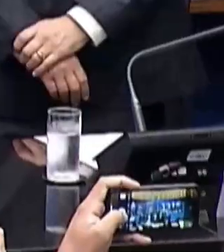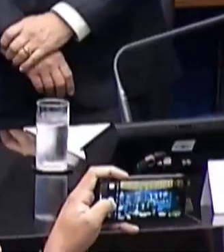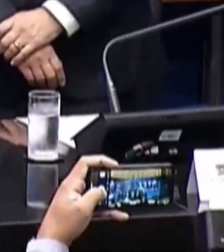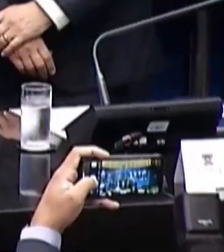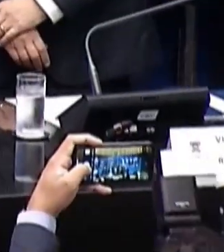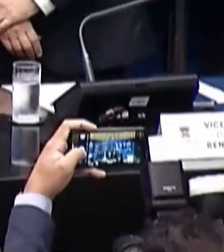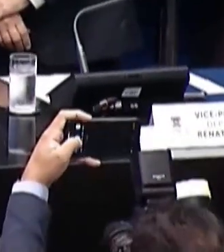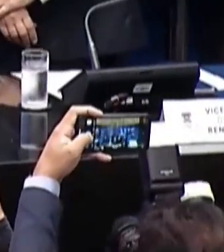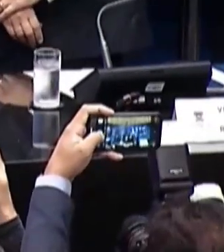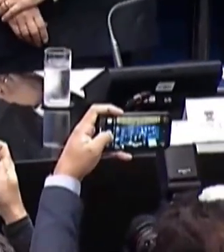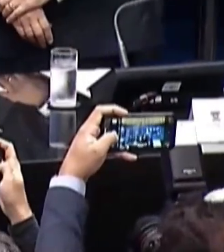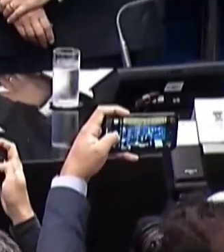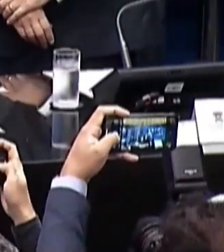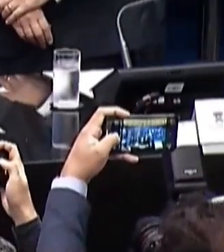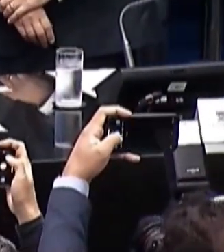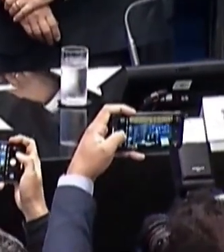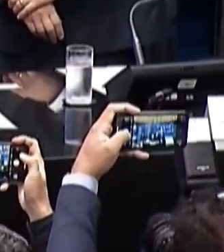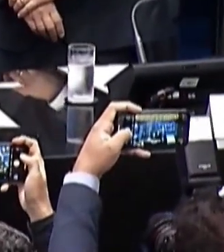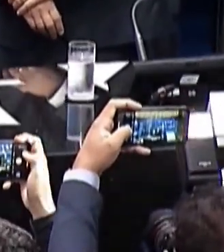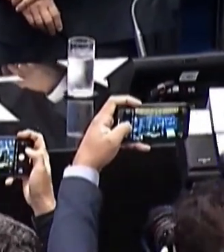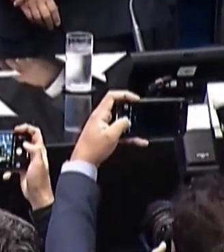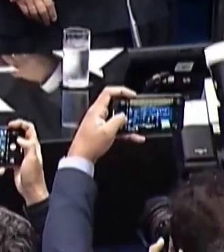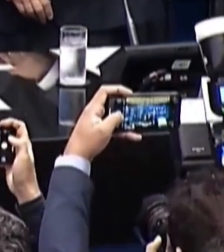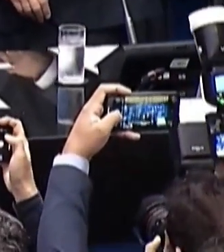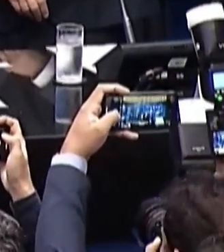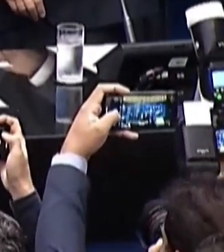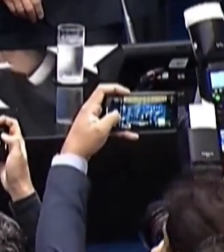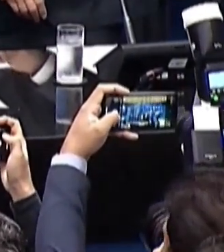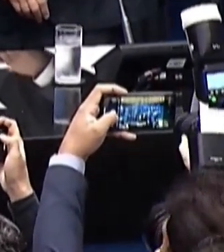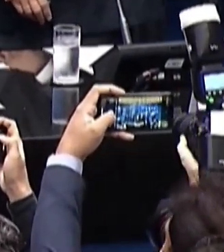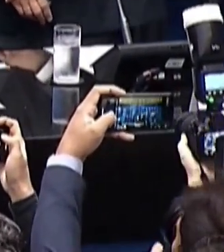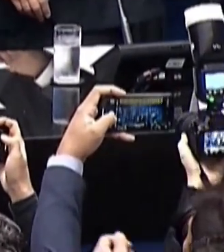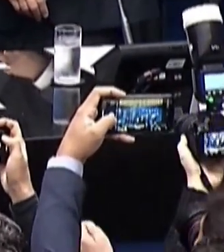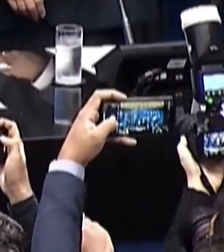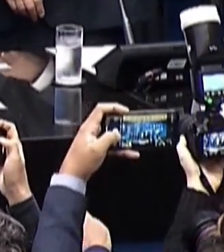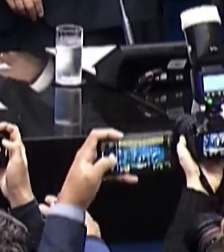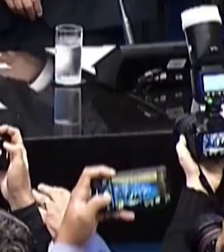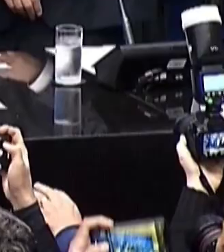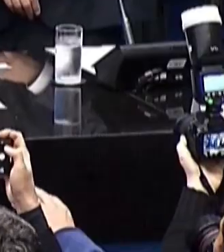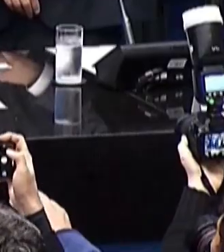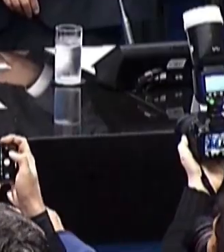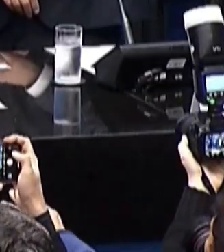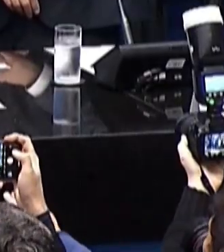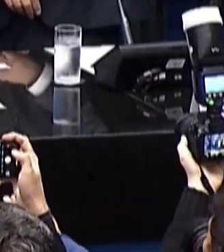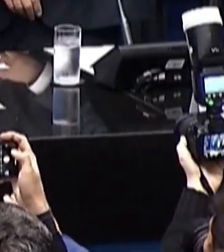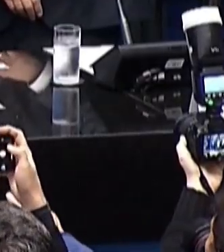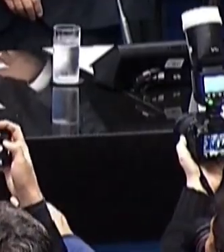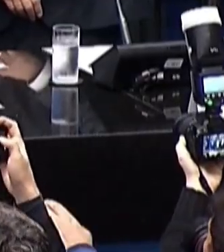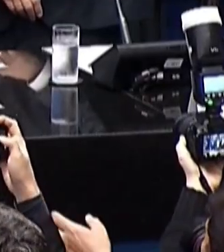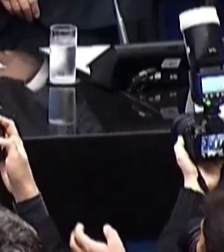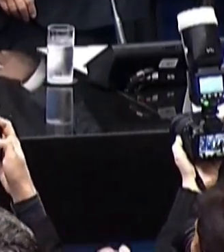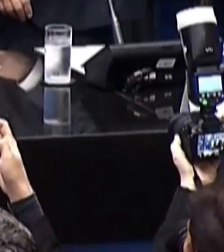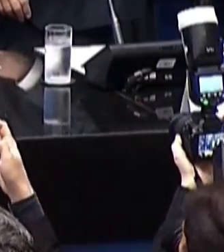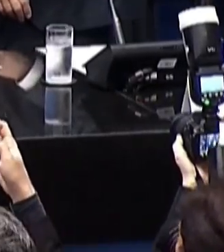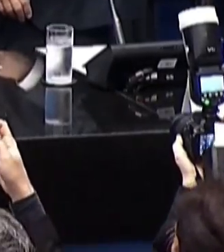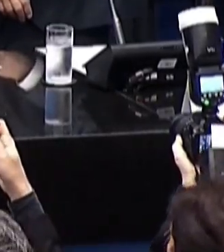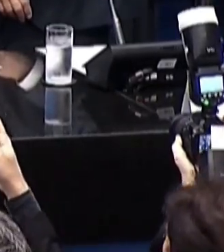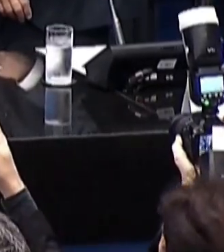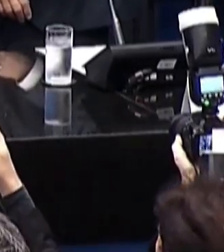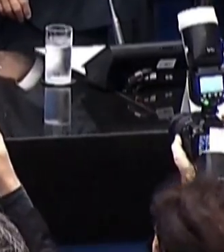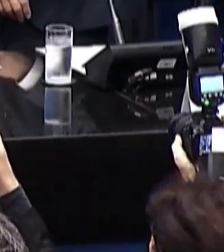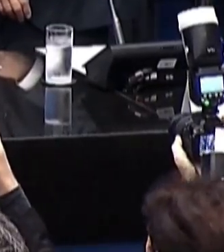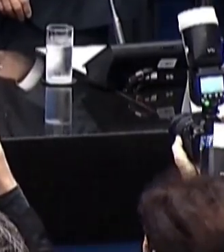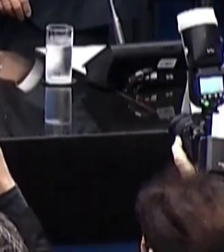representando Sua Excelência a diplomacia e a cooperação internacional, destacando-se pelo notável compromisso na defesa dos direitos